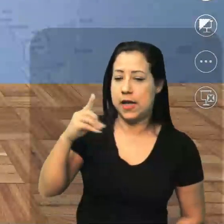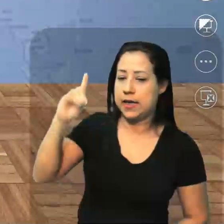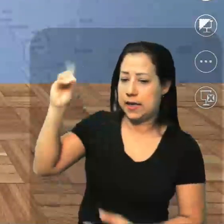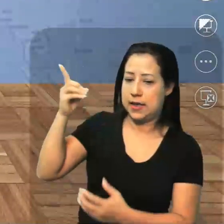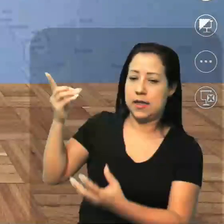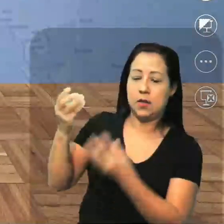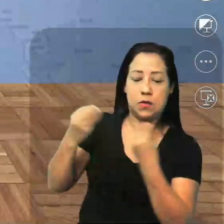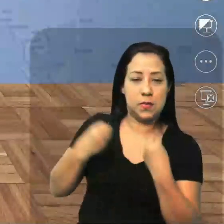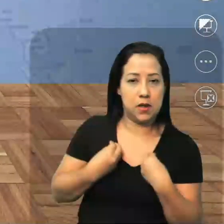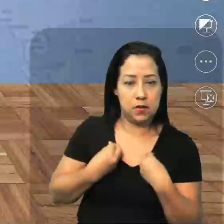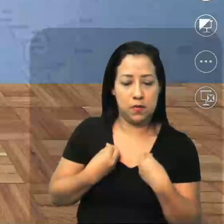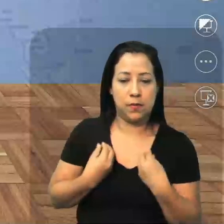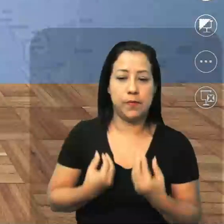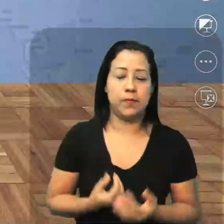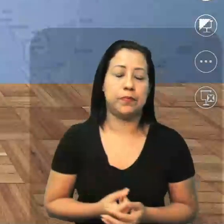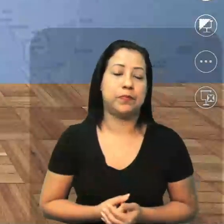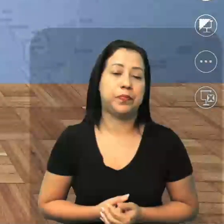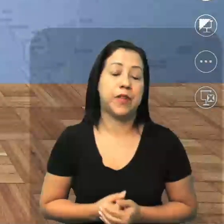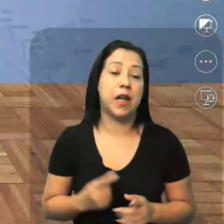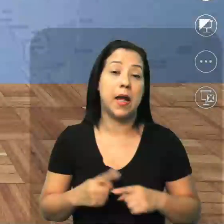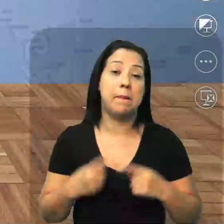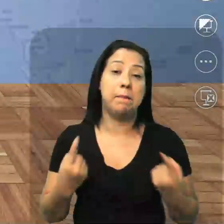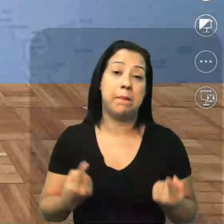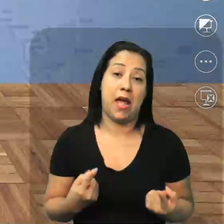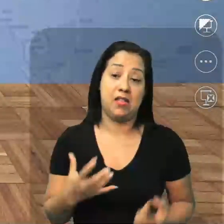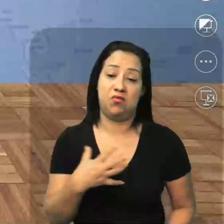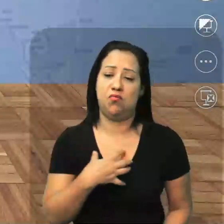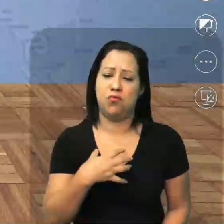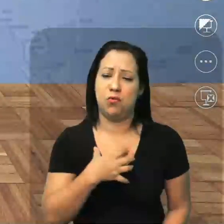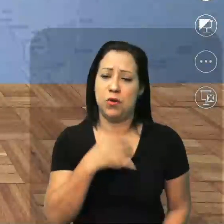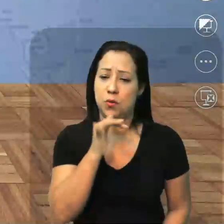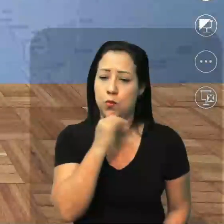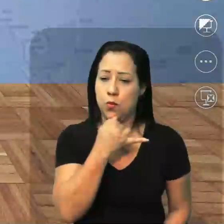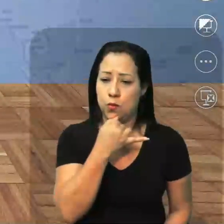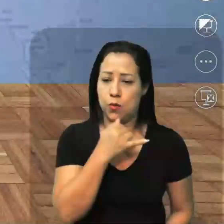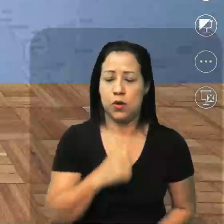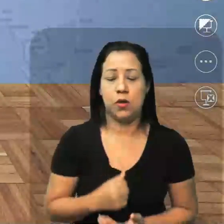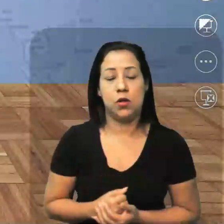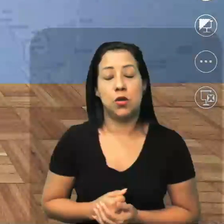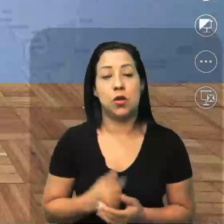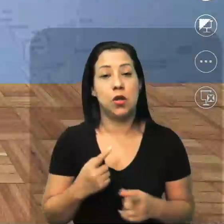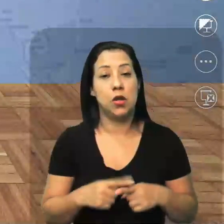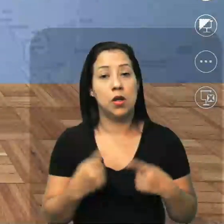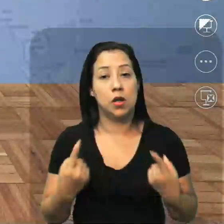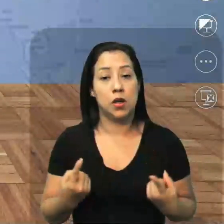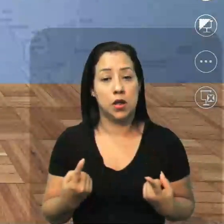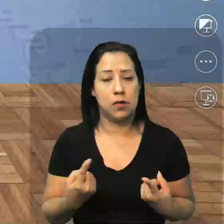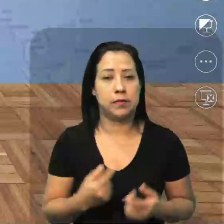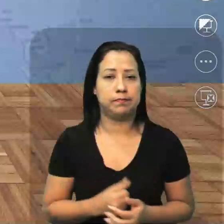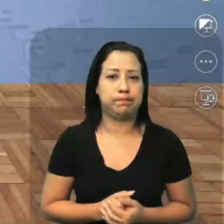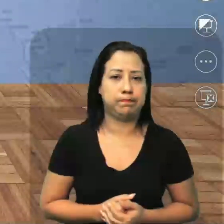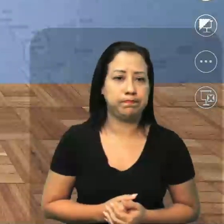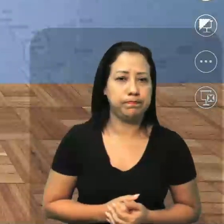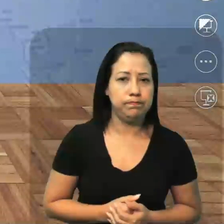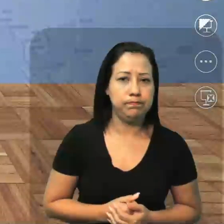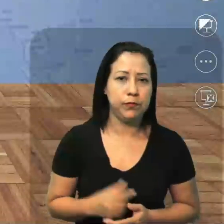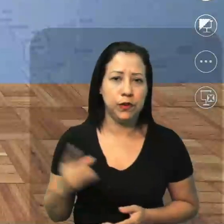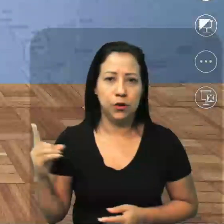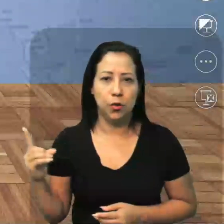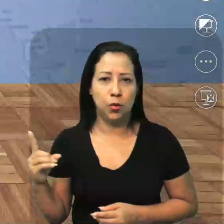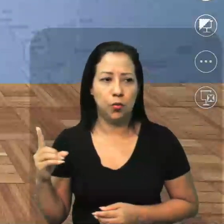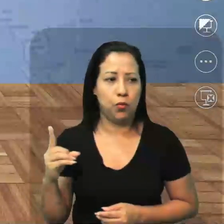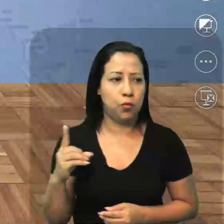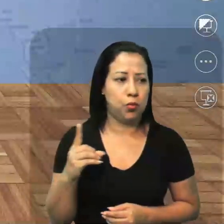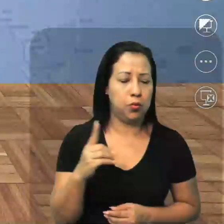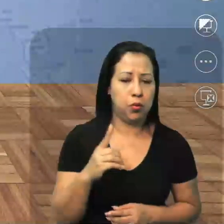tudo. Mas fico muito triste quando passo em determinados pontos.